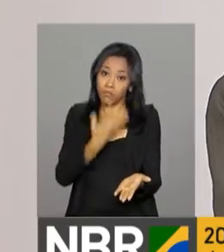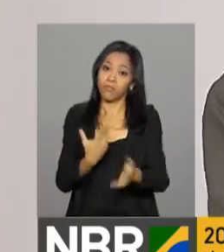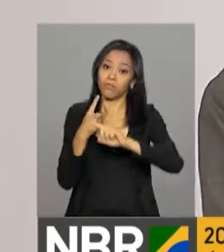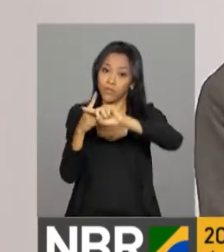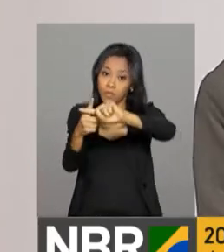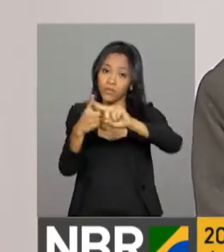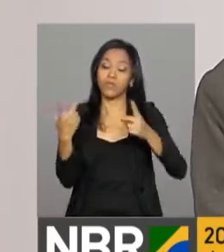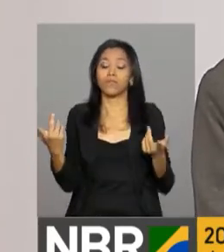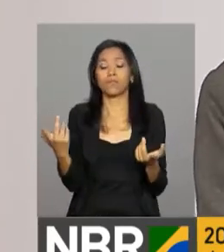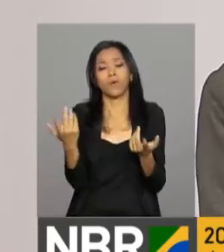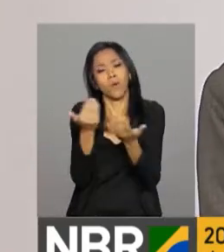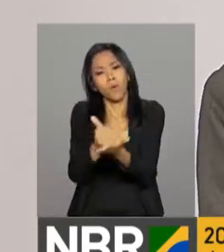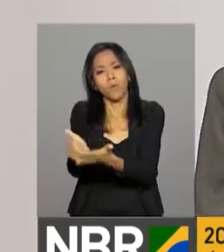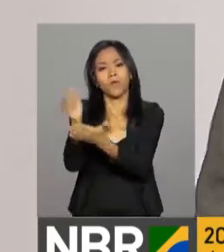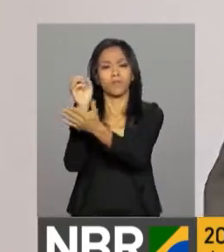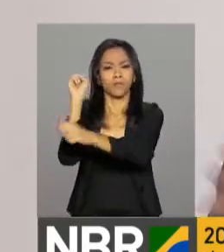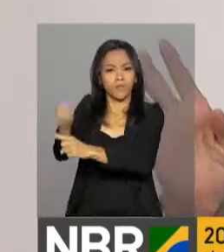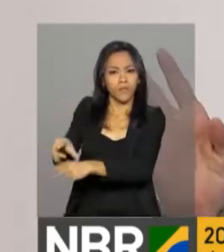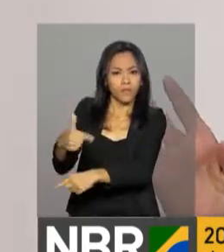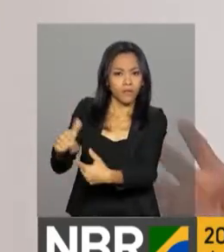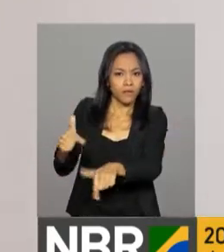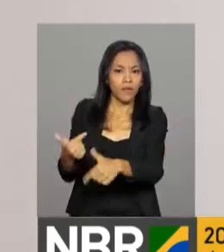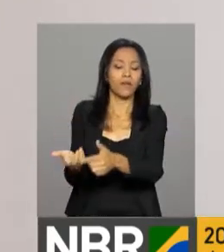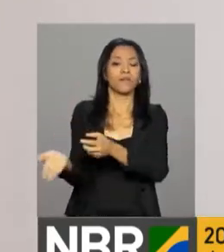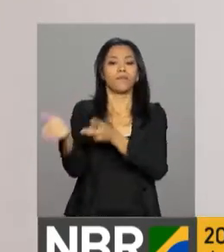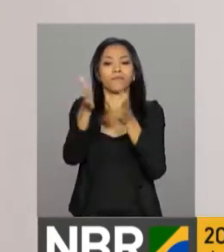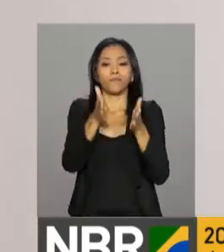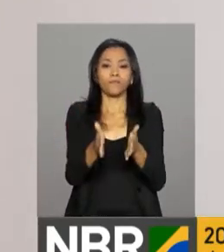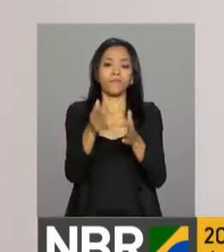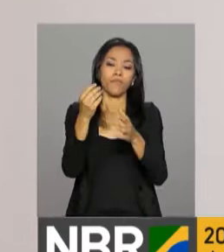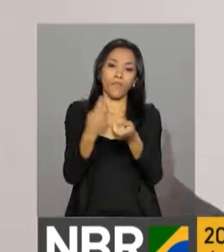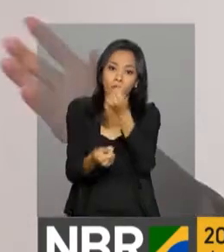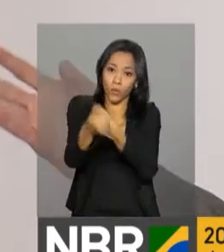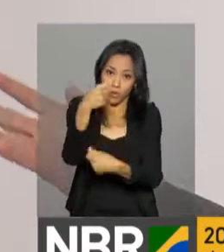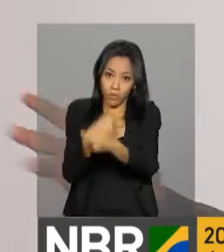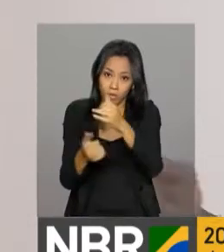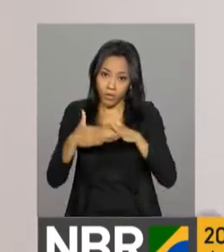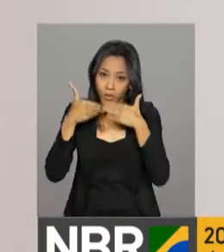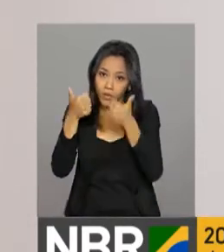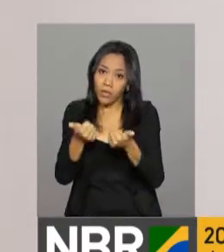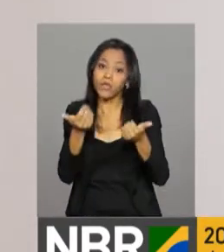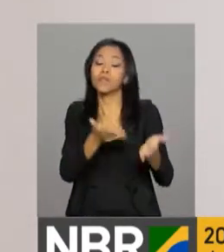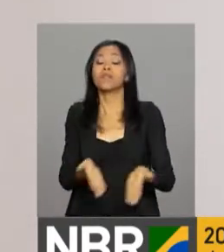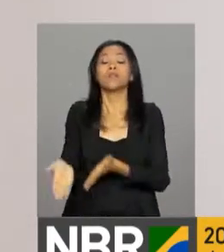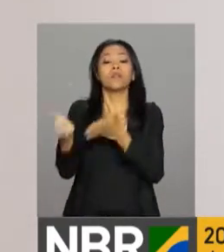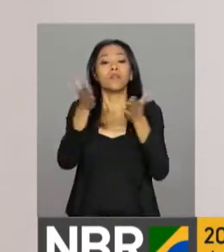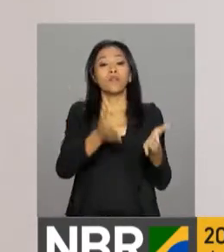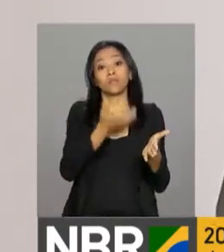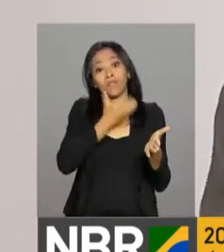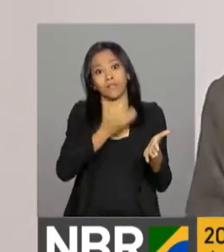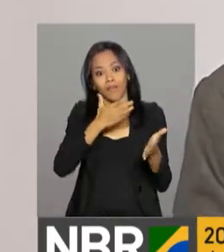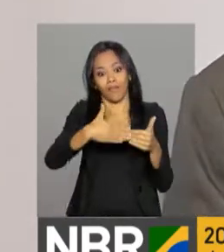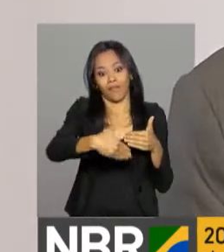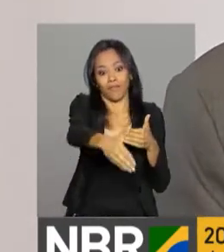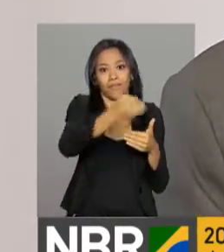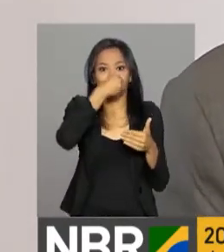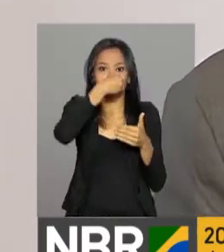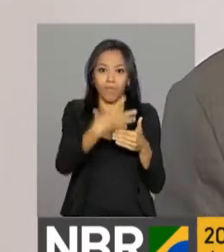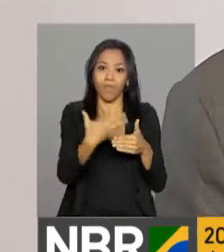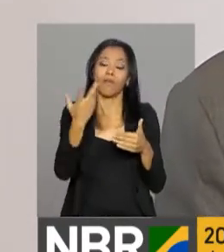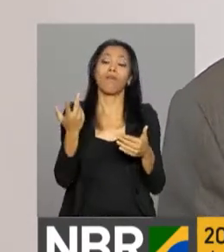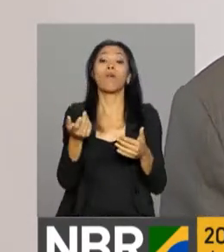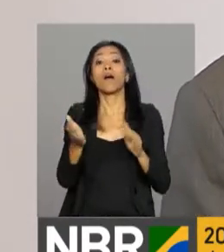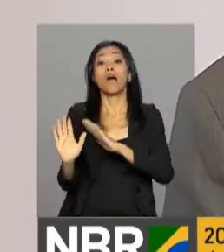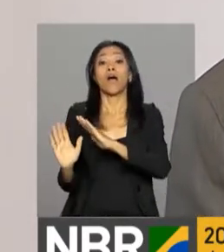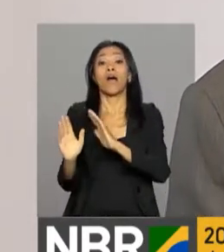começa com emprego começa com a economia melhorando começa com um belíssimo natal que vamos ter comércio o varejo aumentando